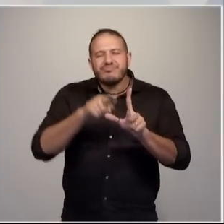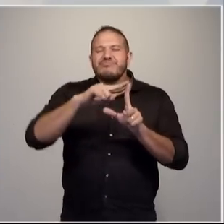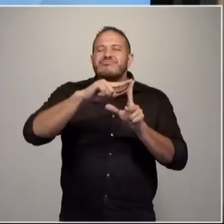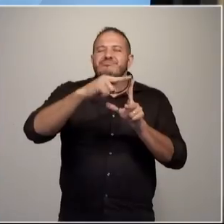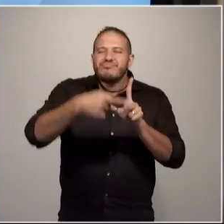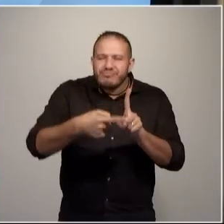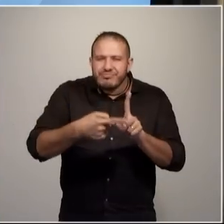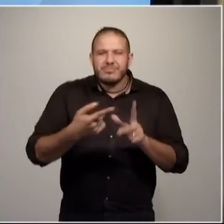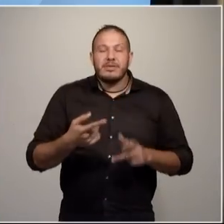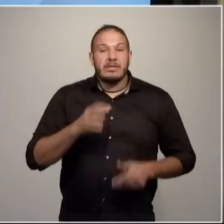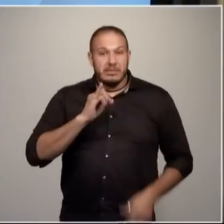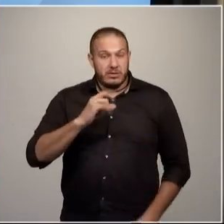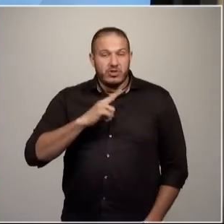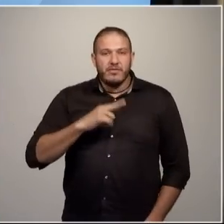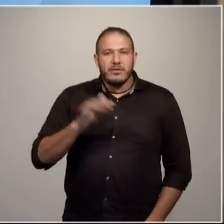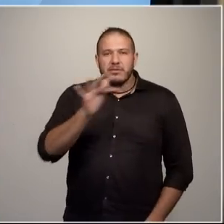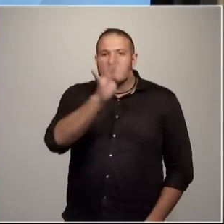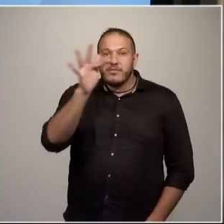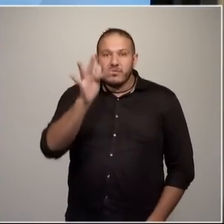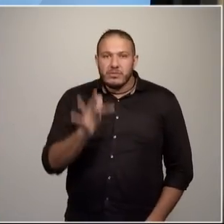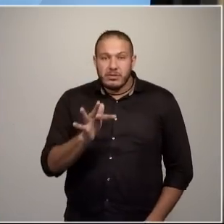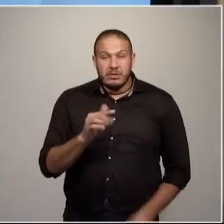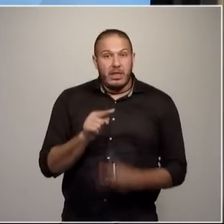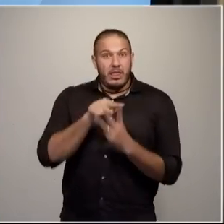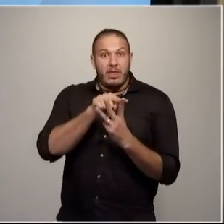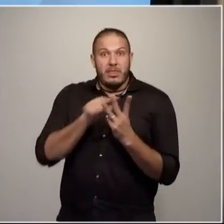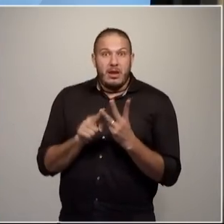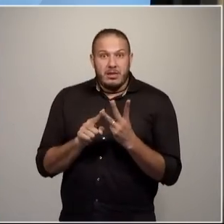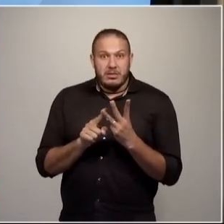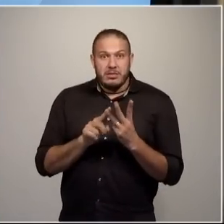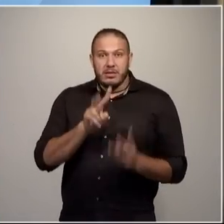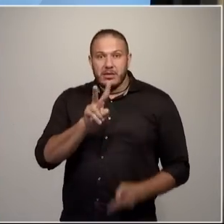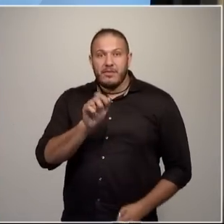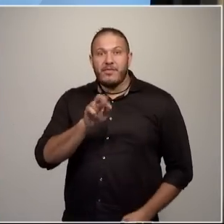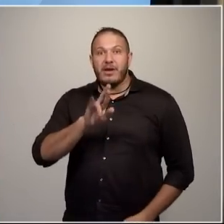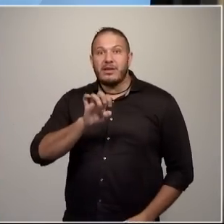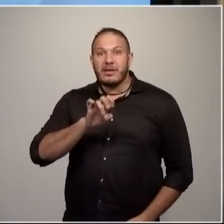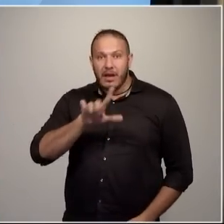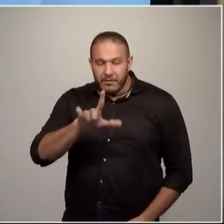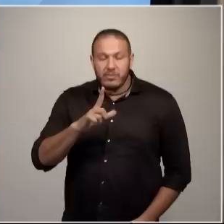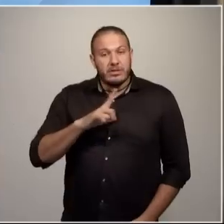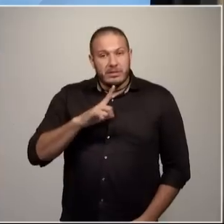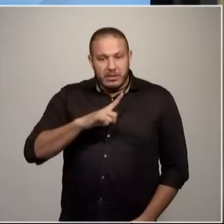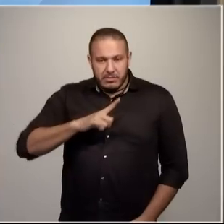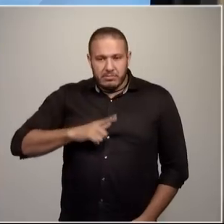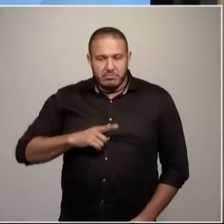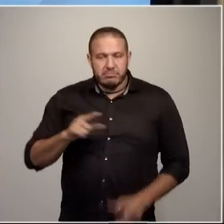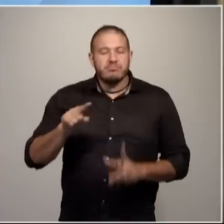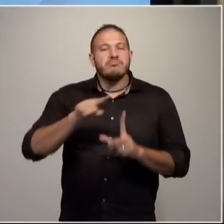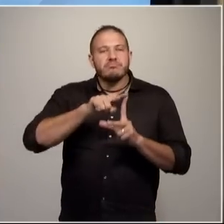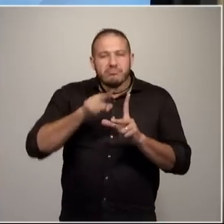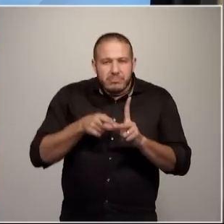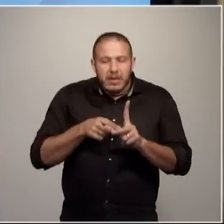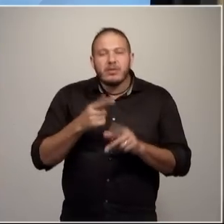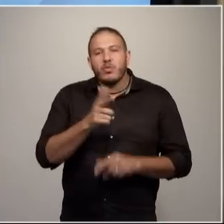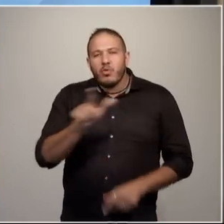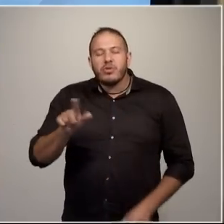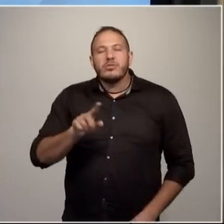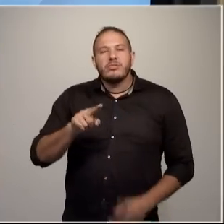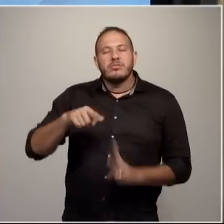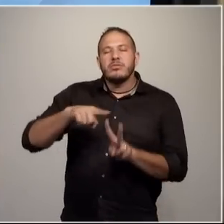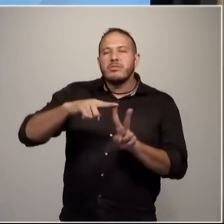E se eu tiver uma função de 3 variáveis, eu tenho superfície de nível e o vetor gradiente